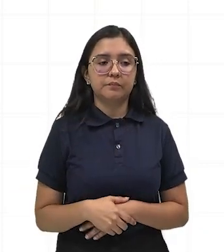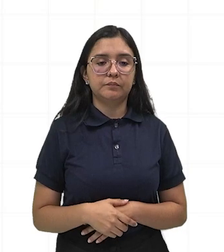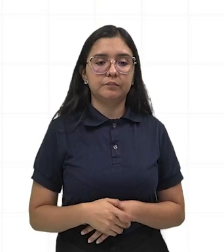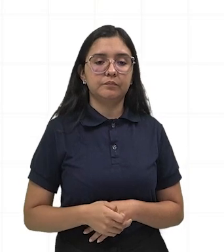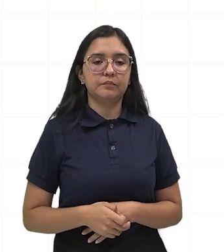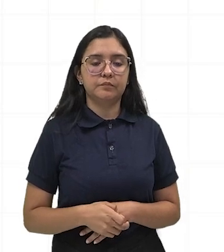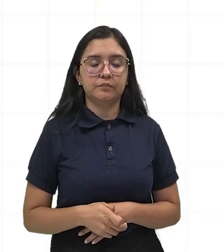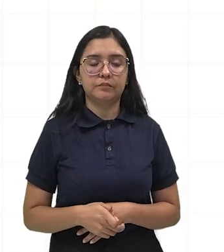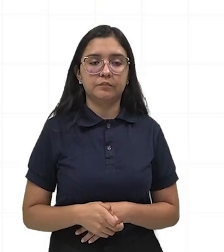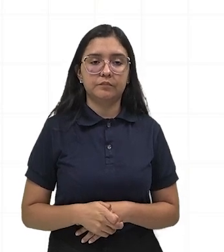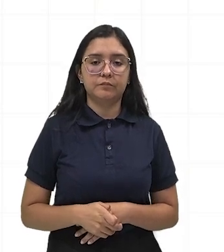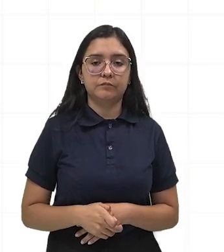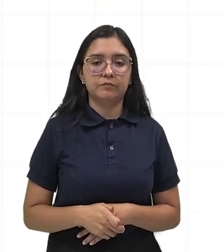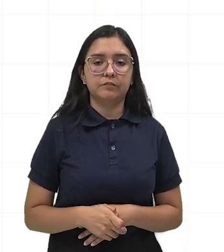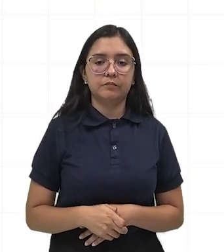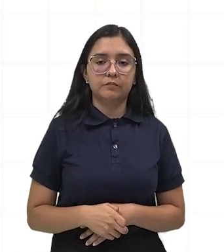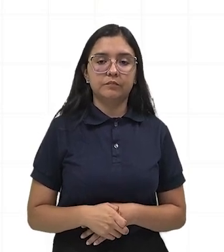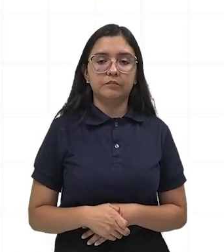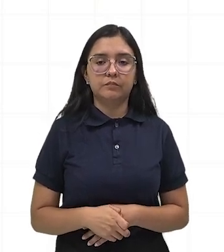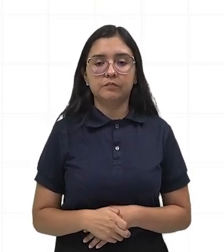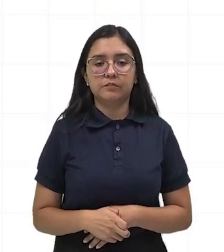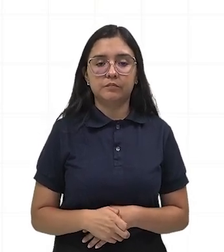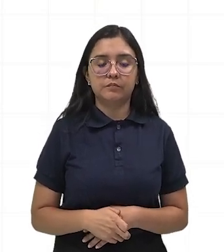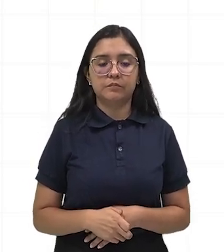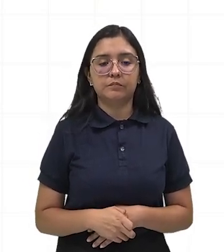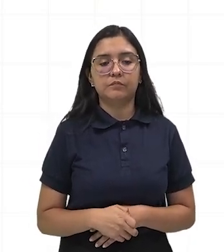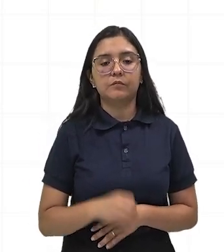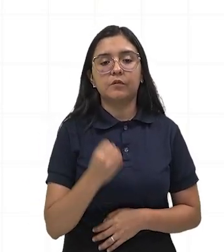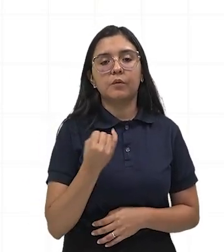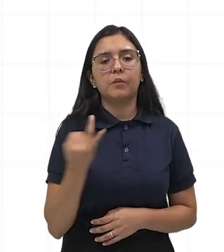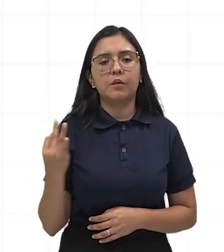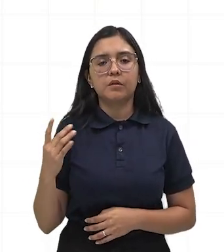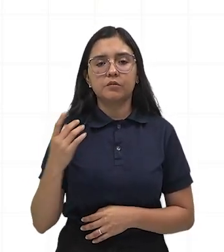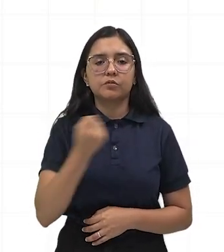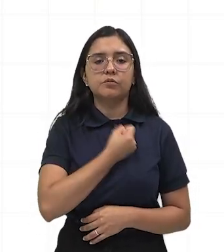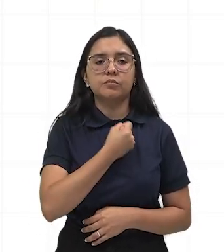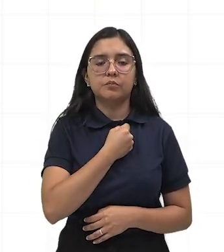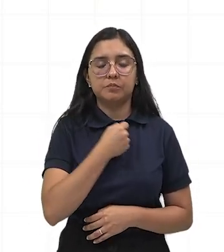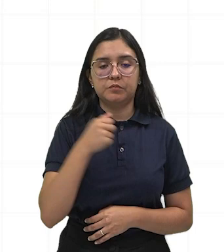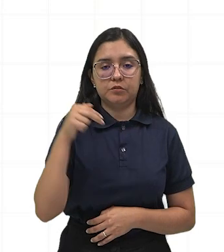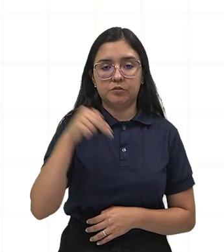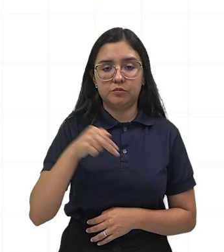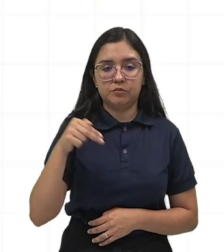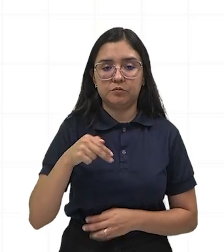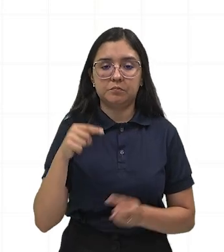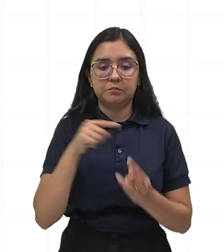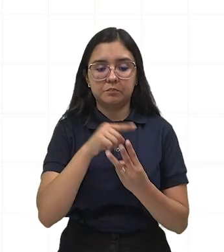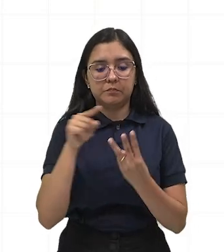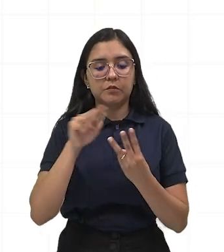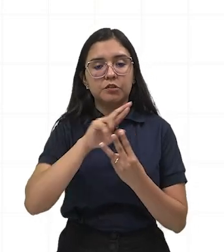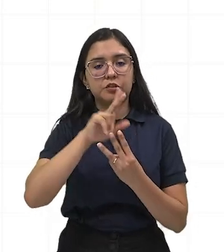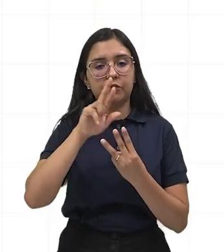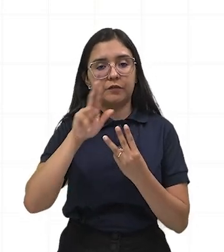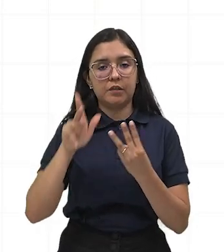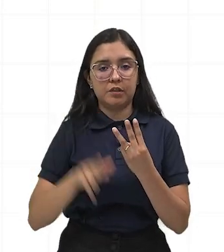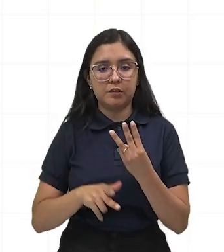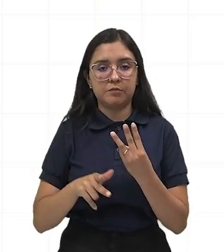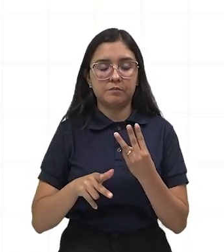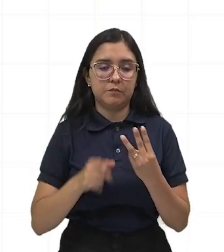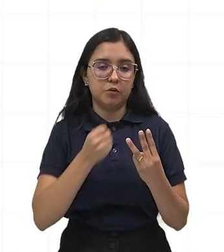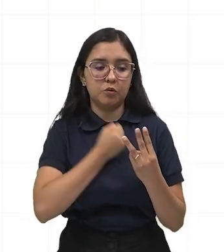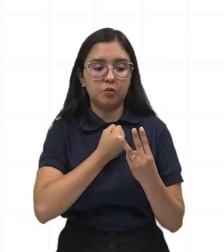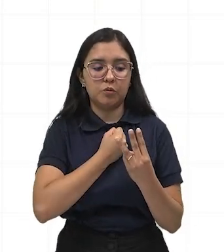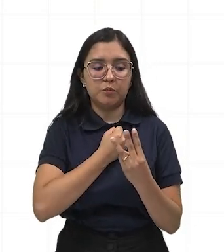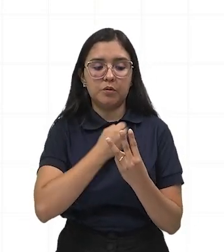resolver juntos. Veja bem, quantos números naturais de 3 algarismos distintos? Quando